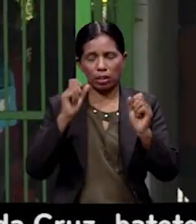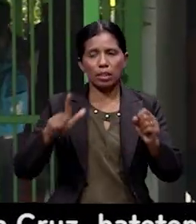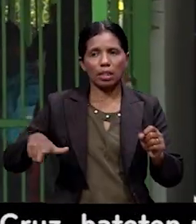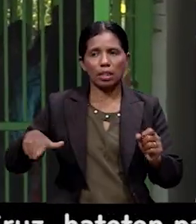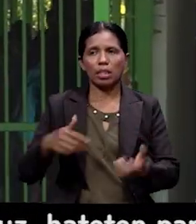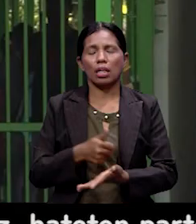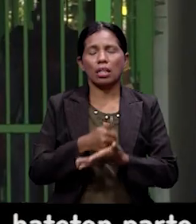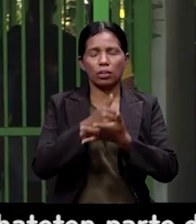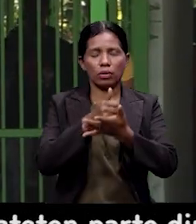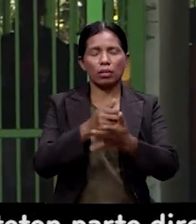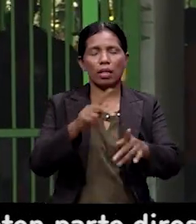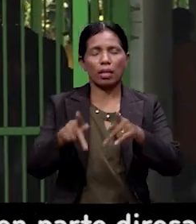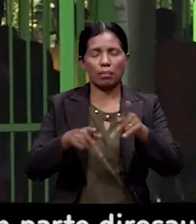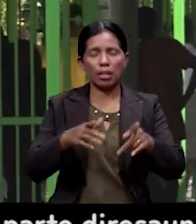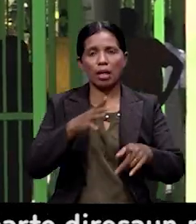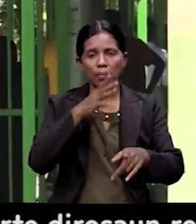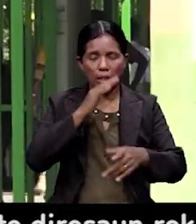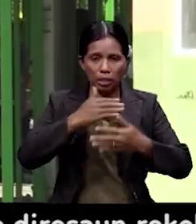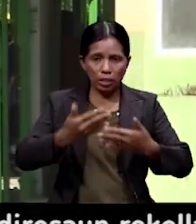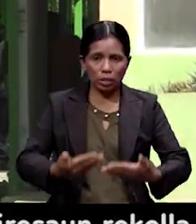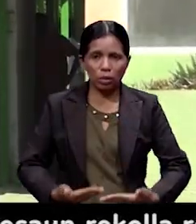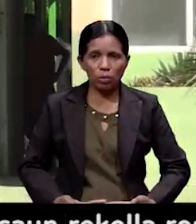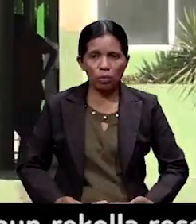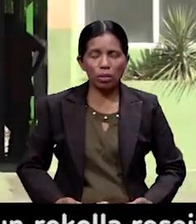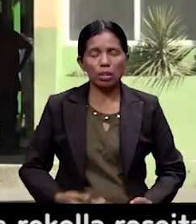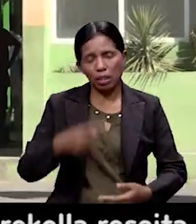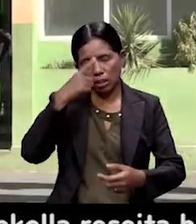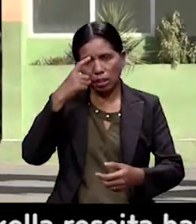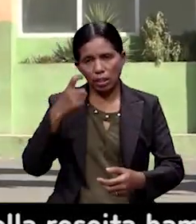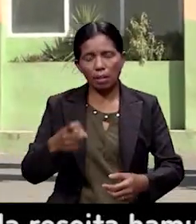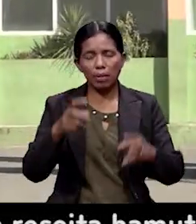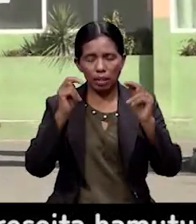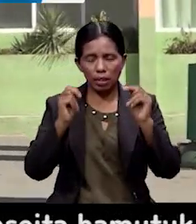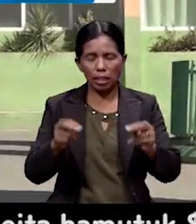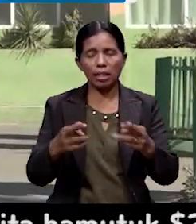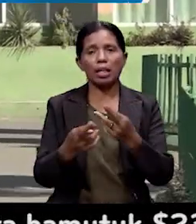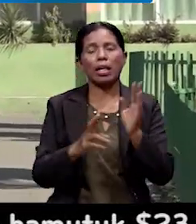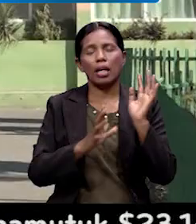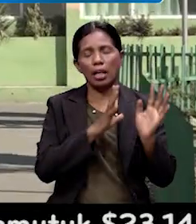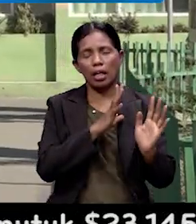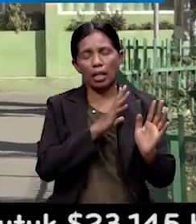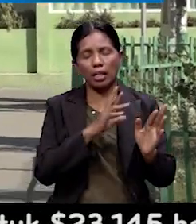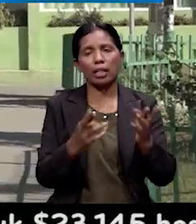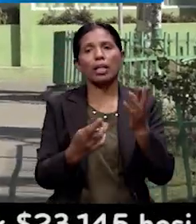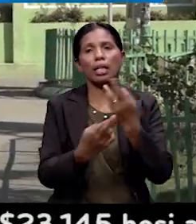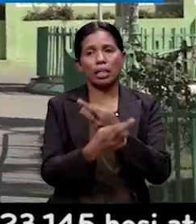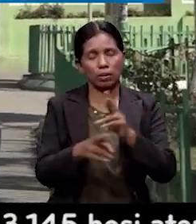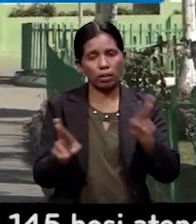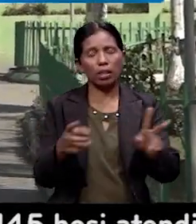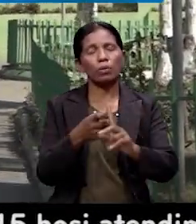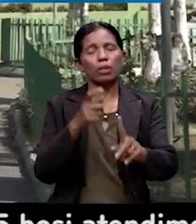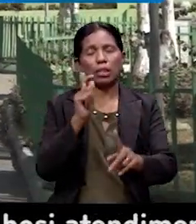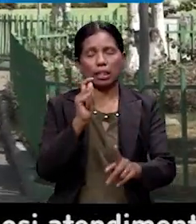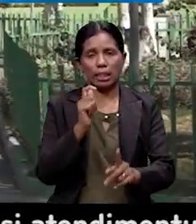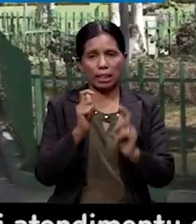atende paciente inan ising rua sira, tamba tem que hang resultado husi teste restreio. E a Loron Sanulo Racing